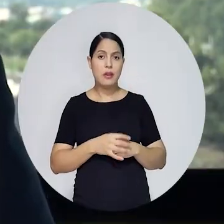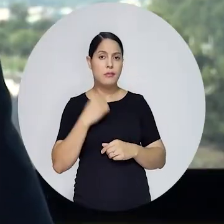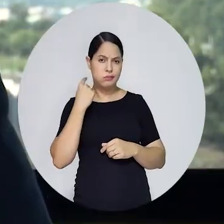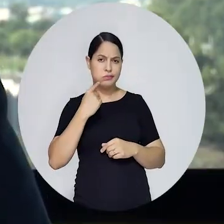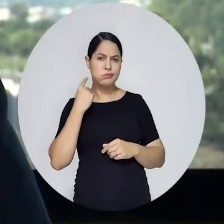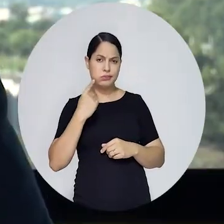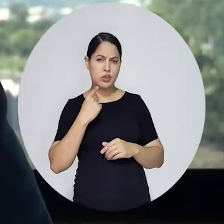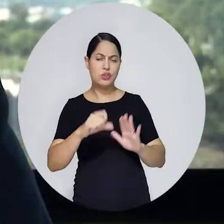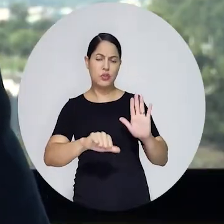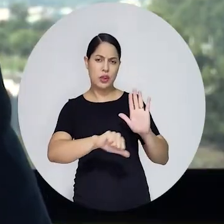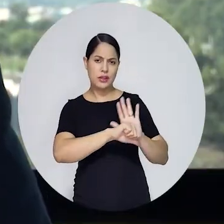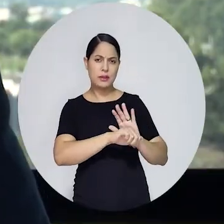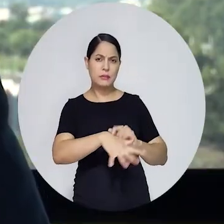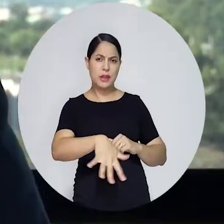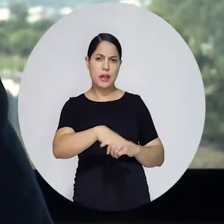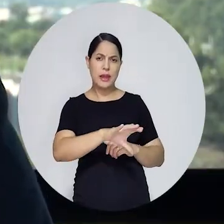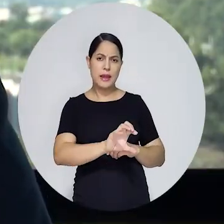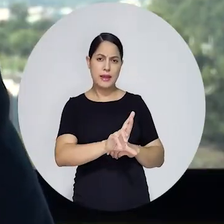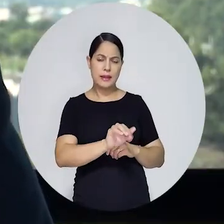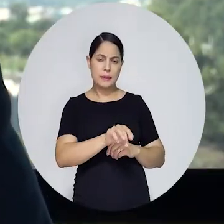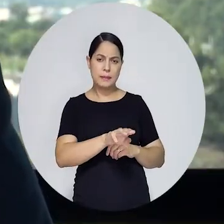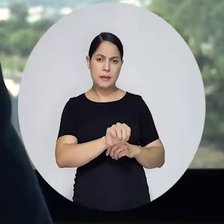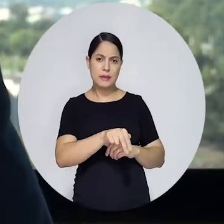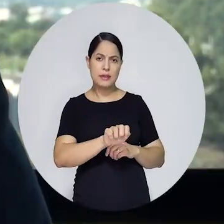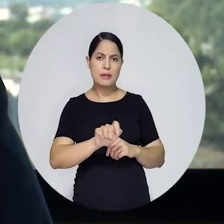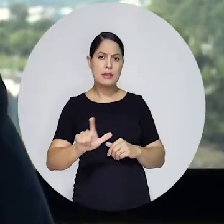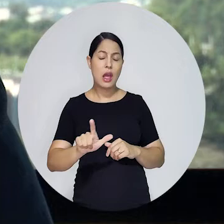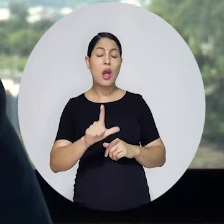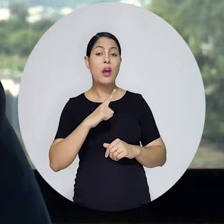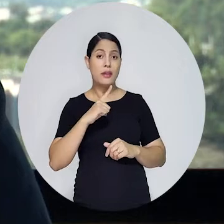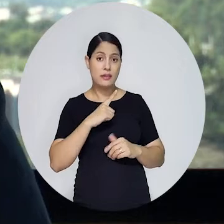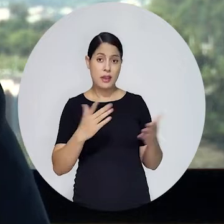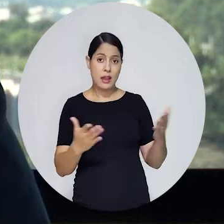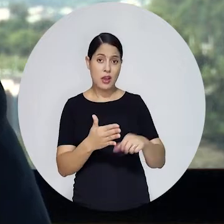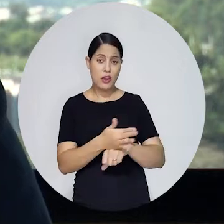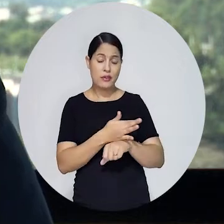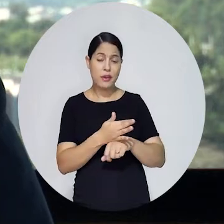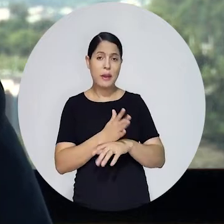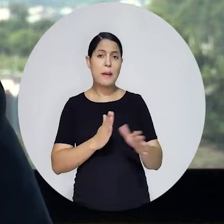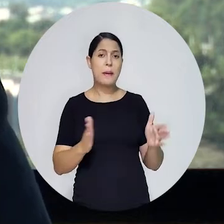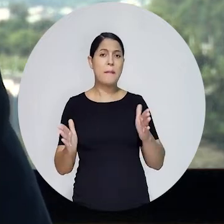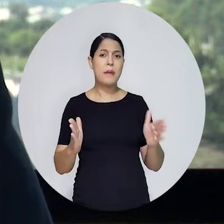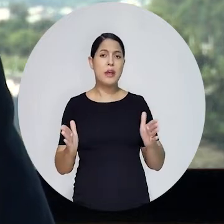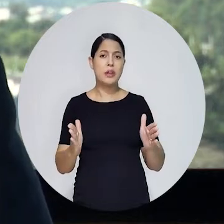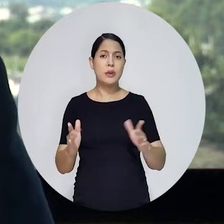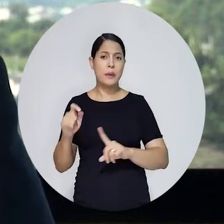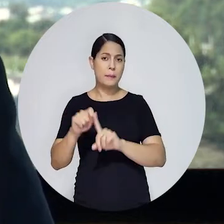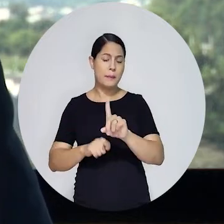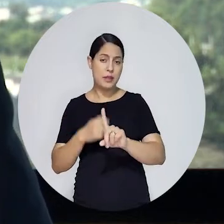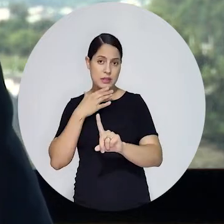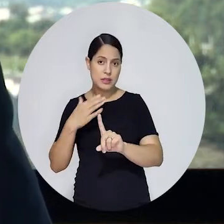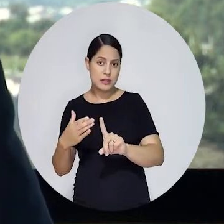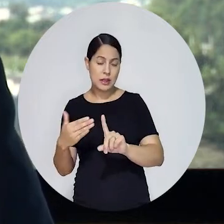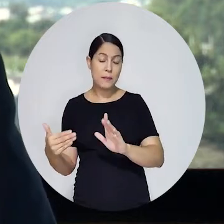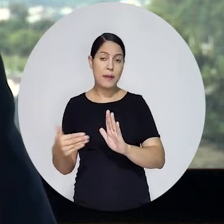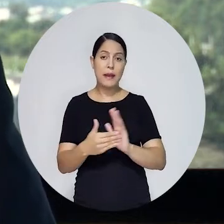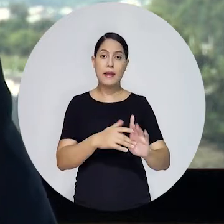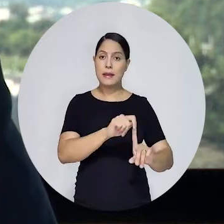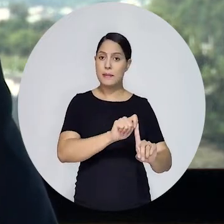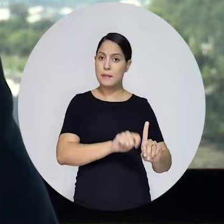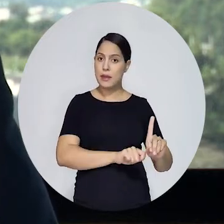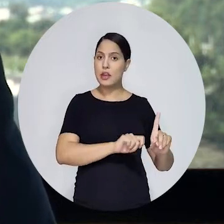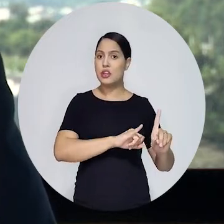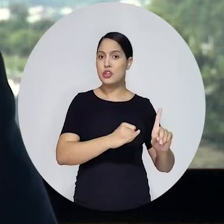para os advogados criminais é de extrema importância para esse ramo da advocacia. De dezembro a janeiro,